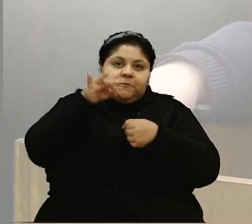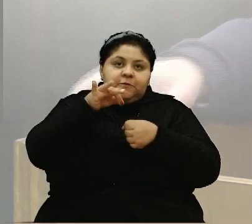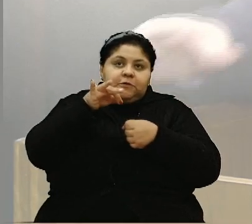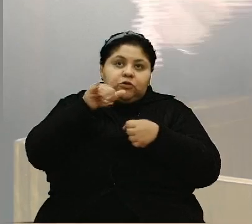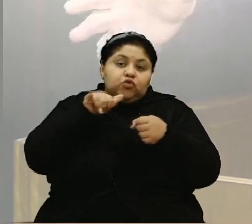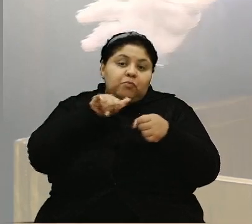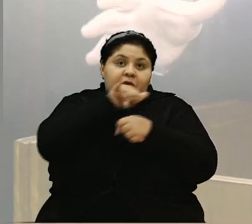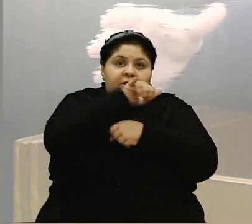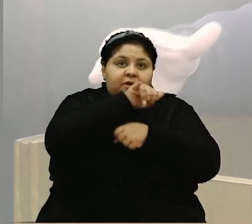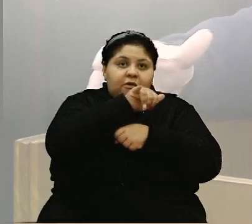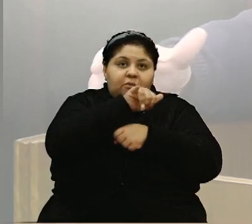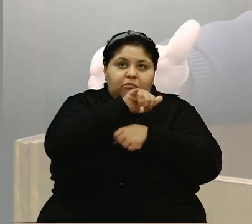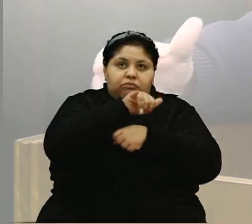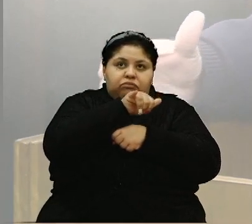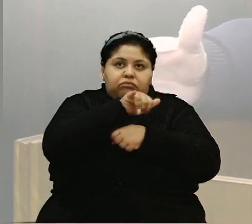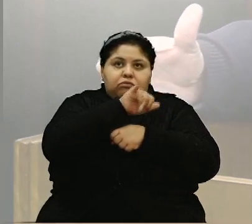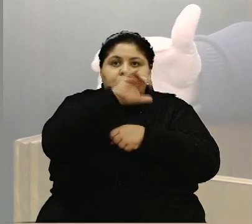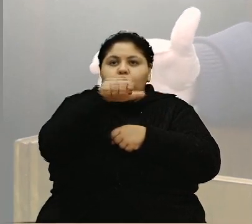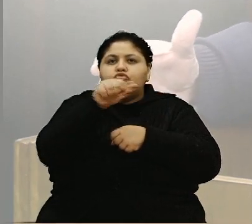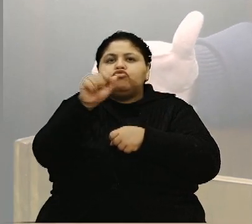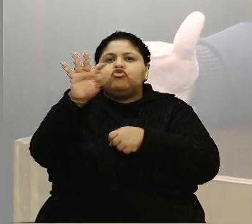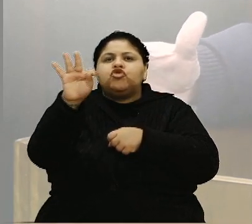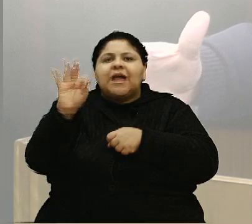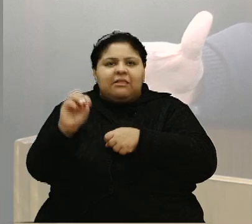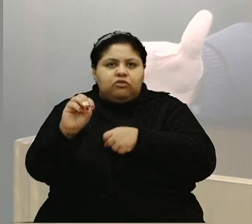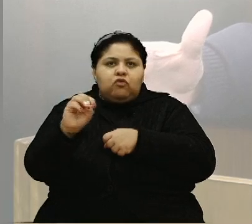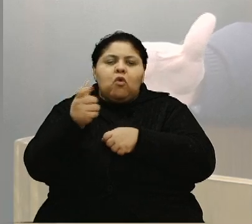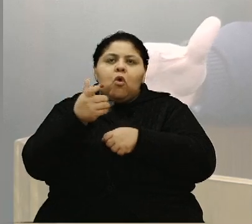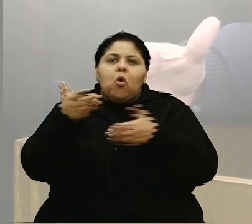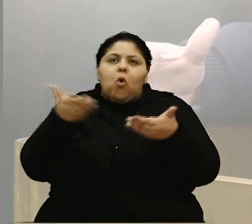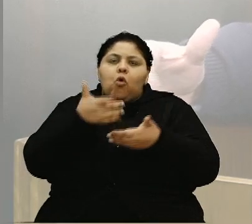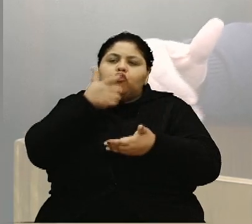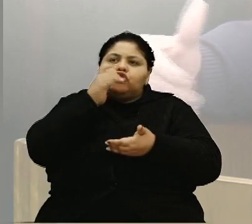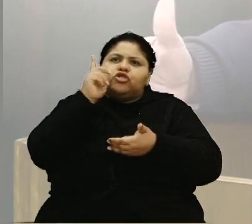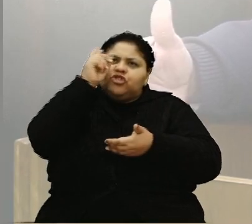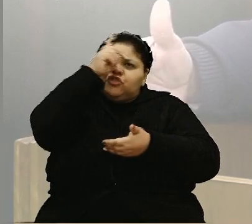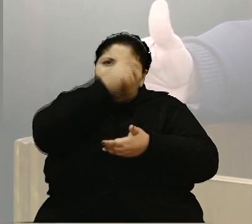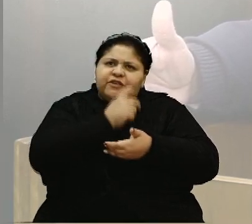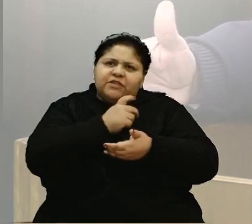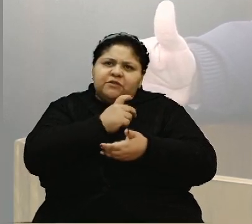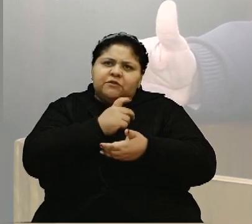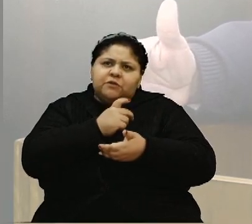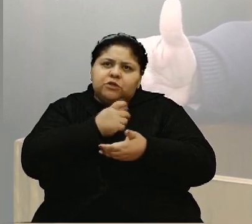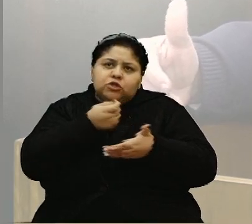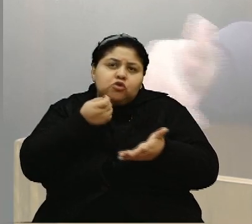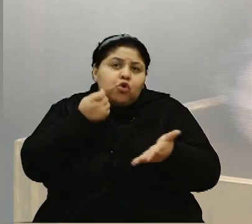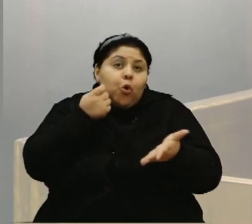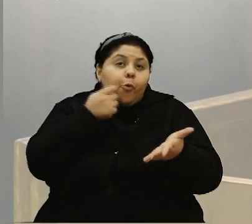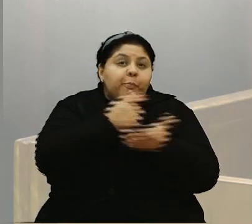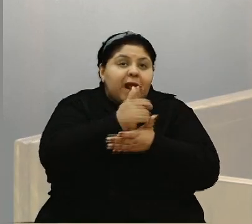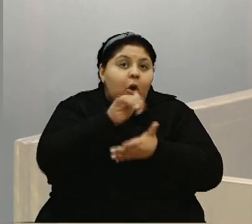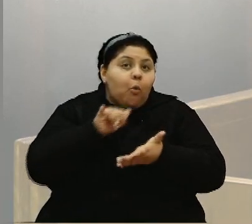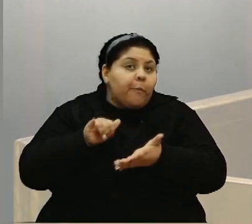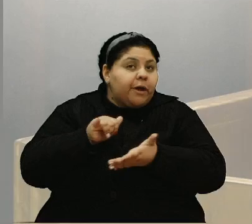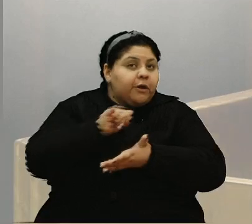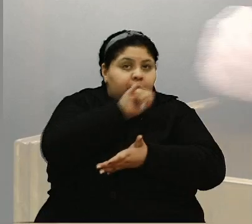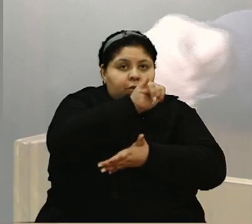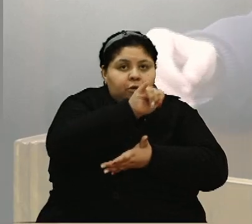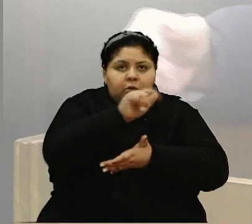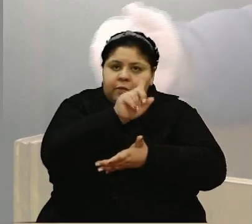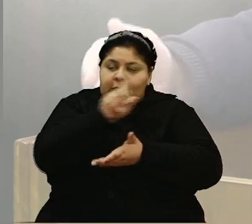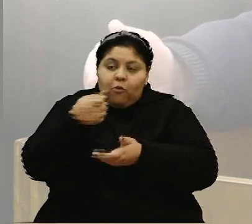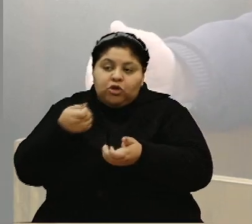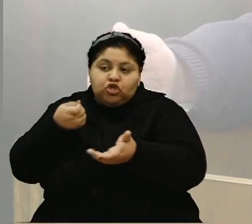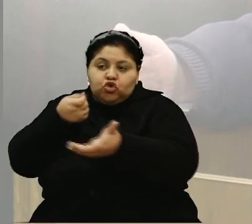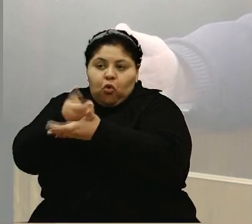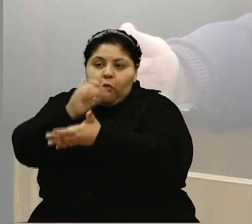aeronave, um jato. Hoje é difícil uma pessoa muito rica comprar uma aeronave. Eles compram um jato,